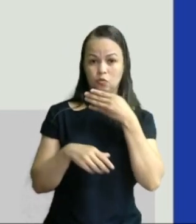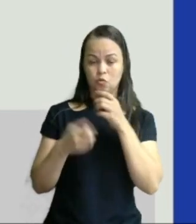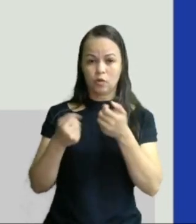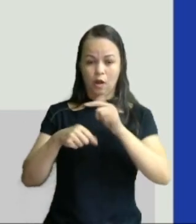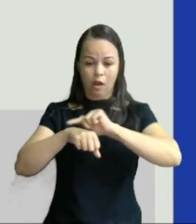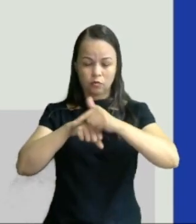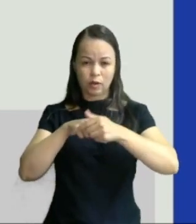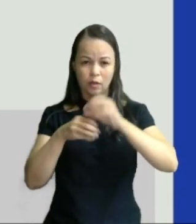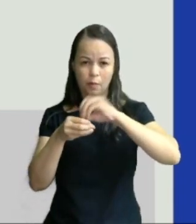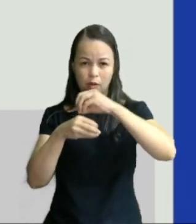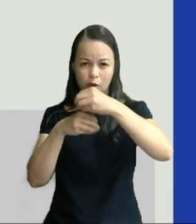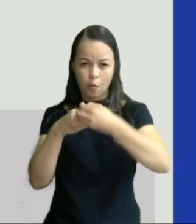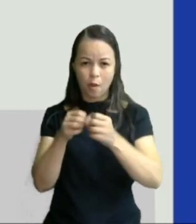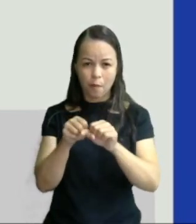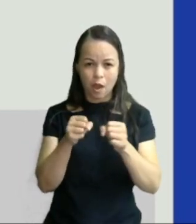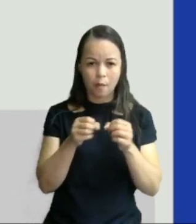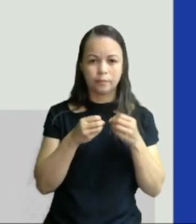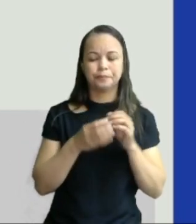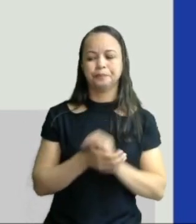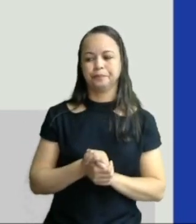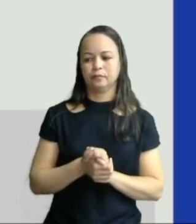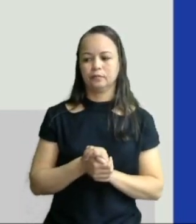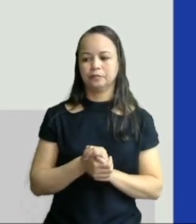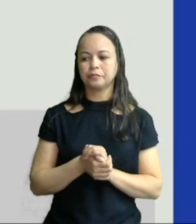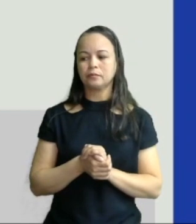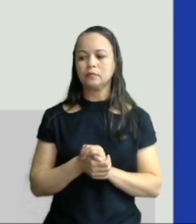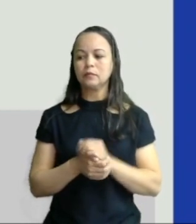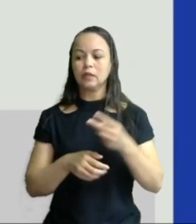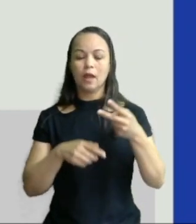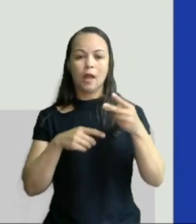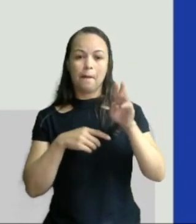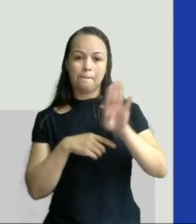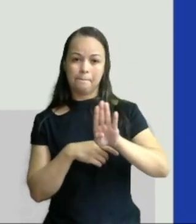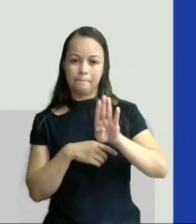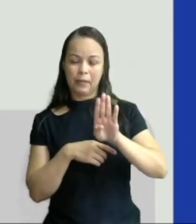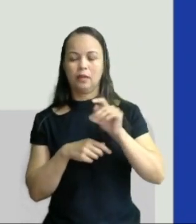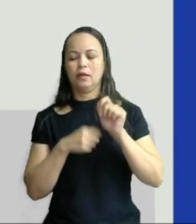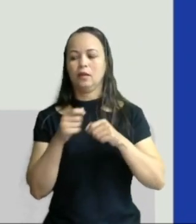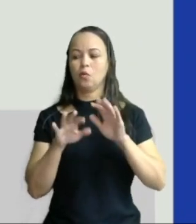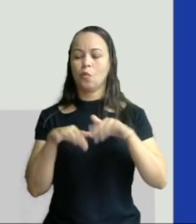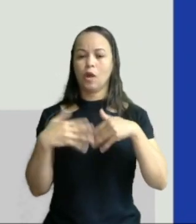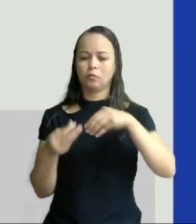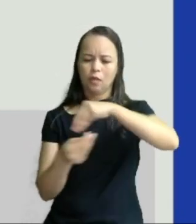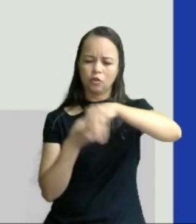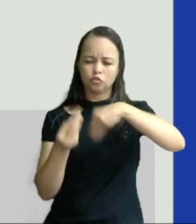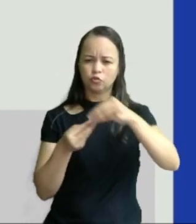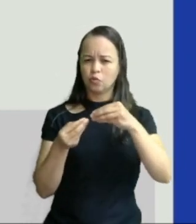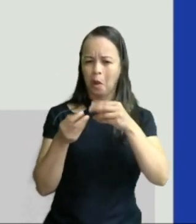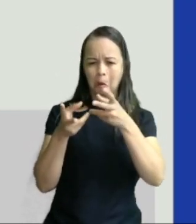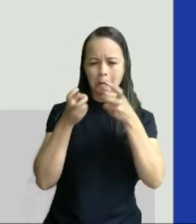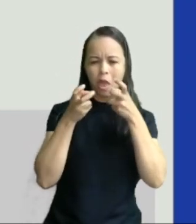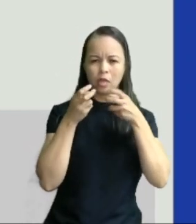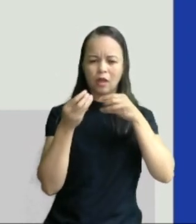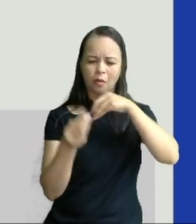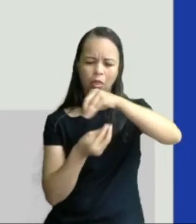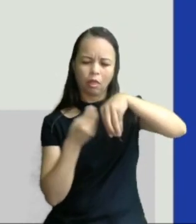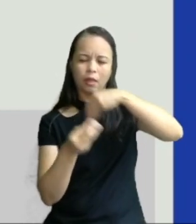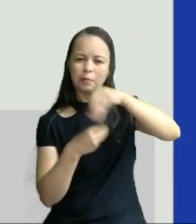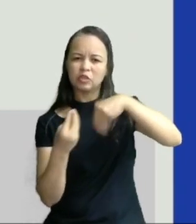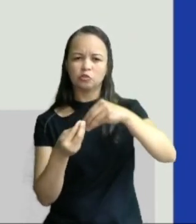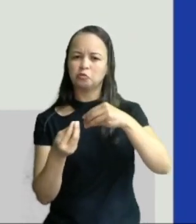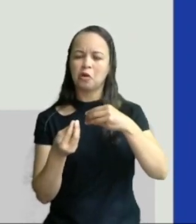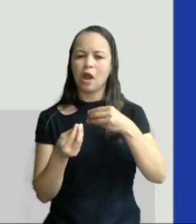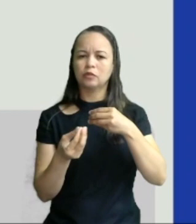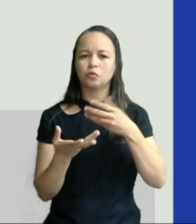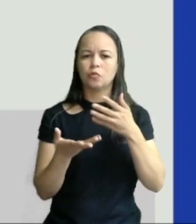essas partículas. Letra B. Qual das misturas não dá para perceber que foi misturado